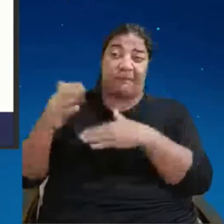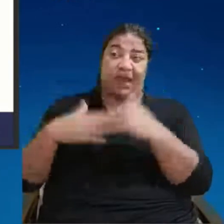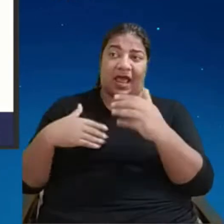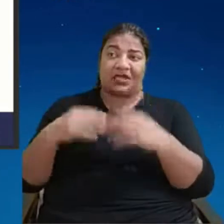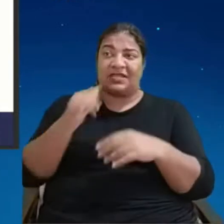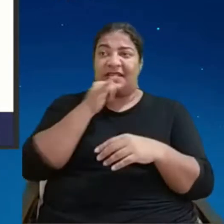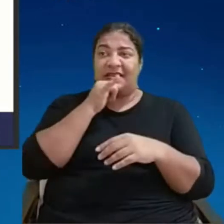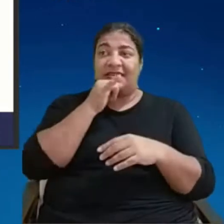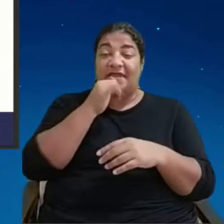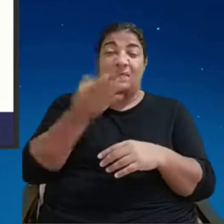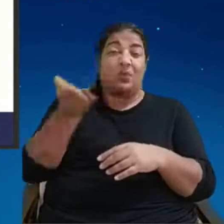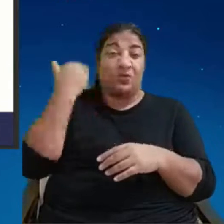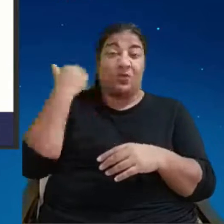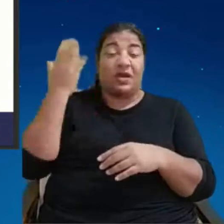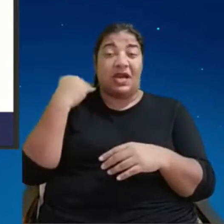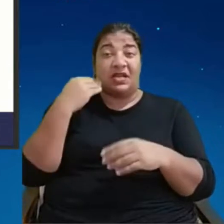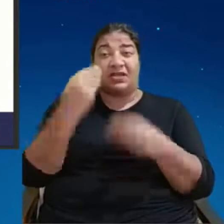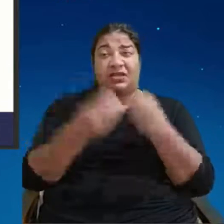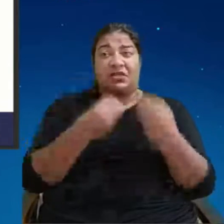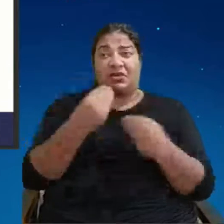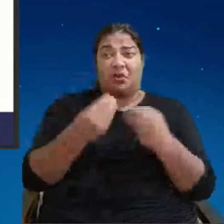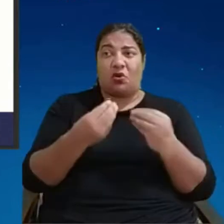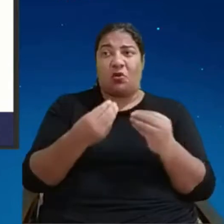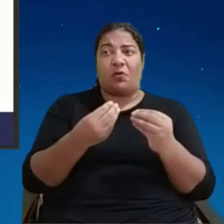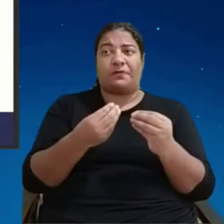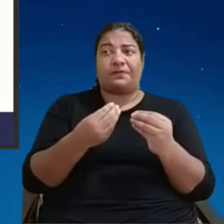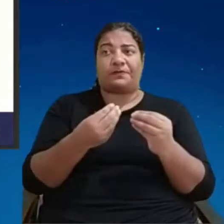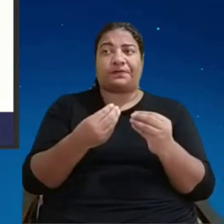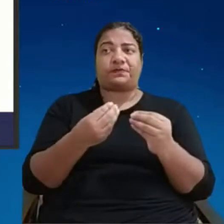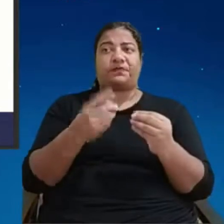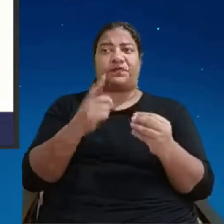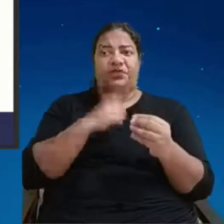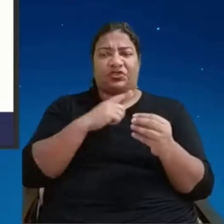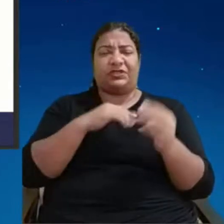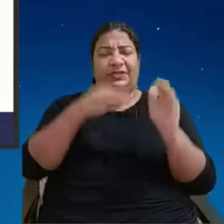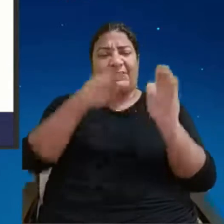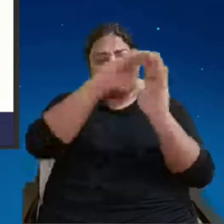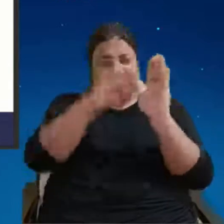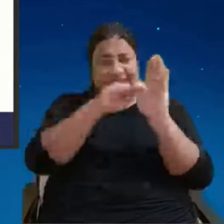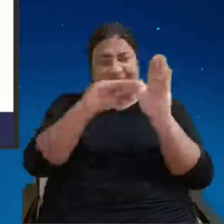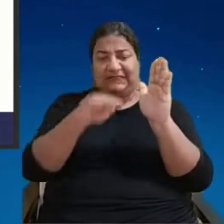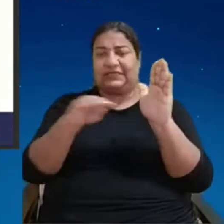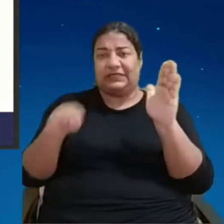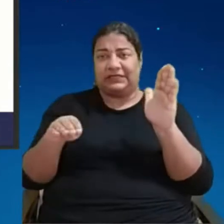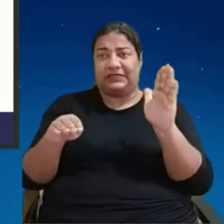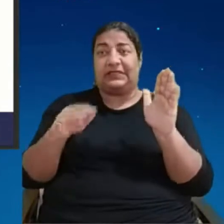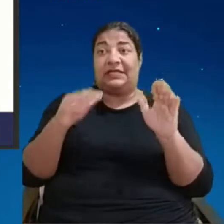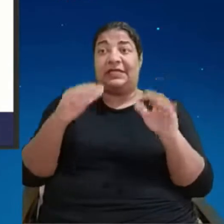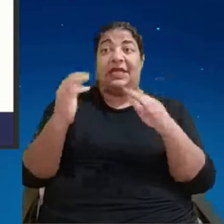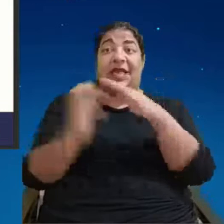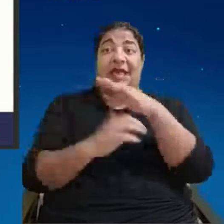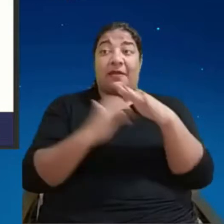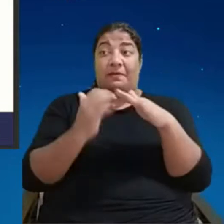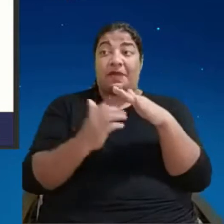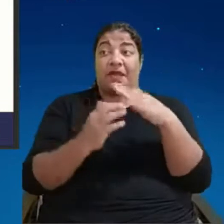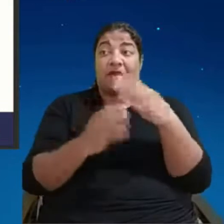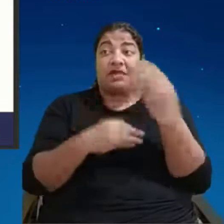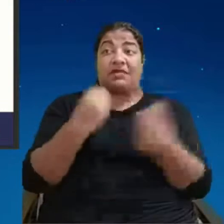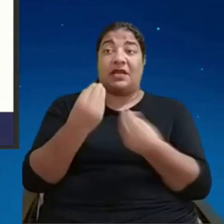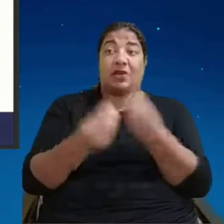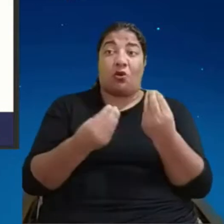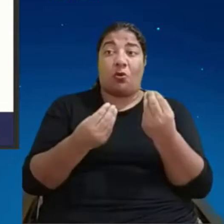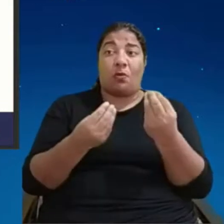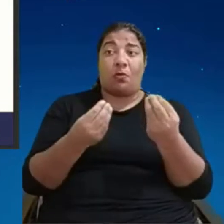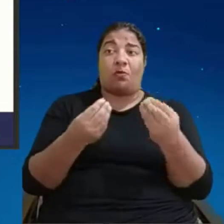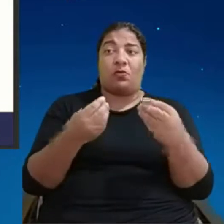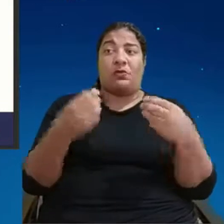Há muito tempo já, desde 93, que as empresas usaram o downsizing. Então assim, vamos aproximar